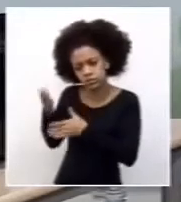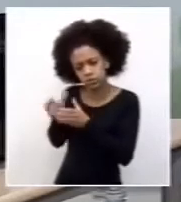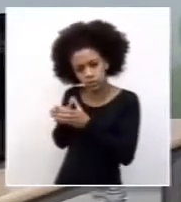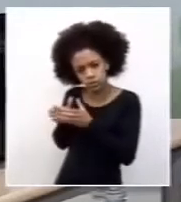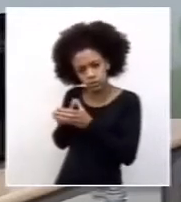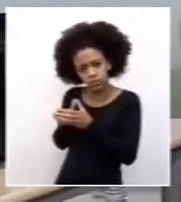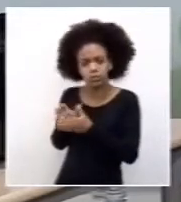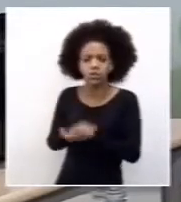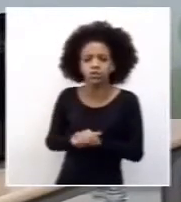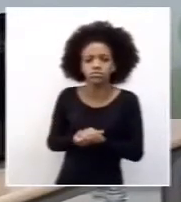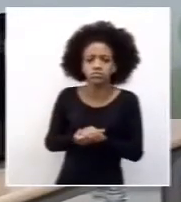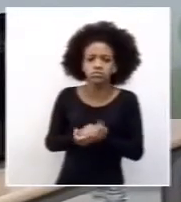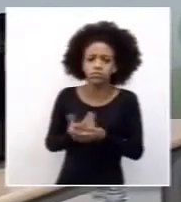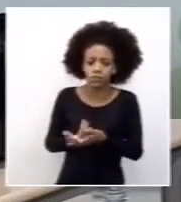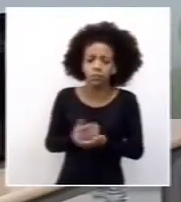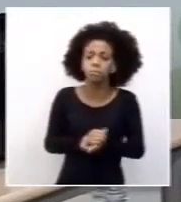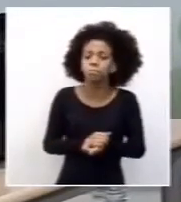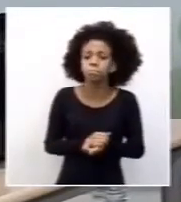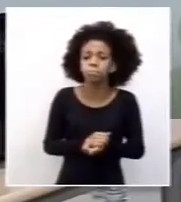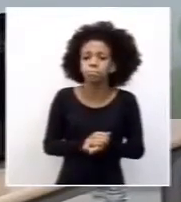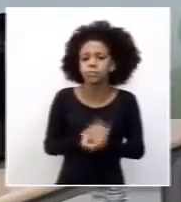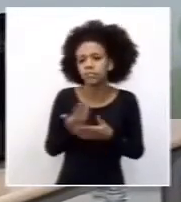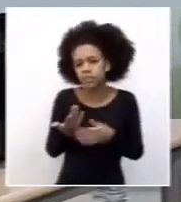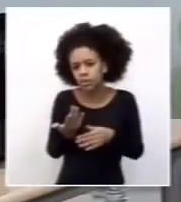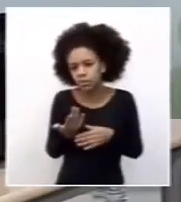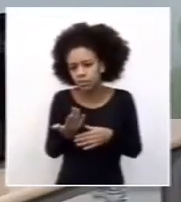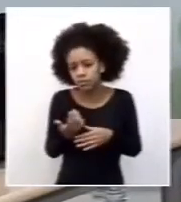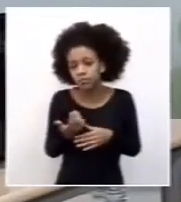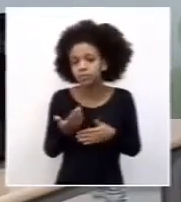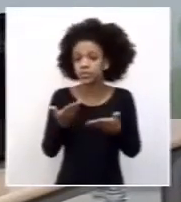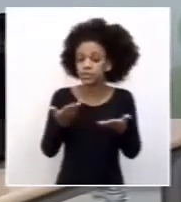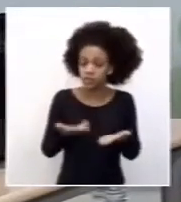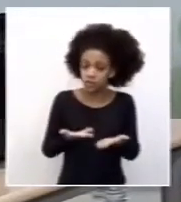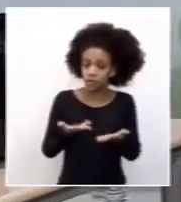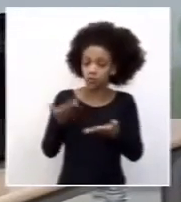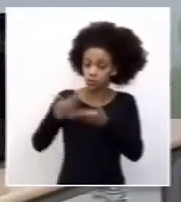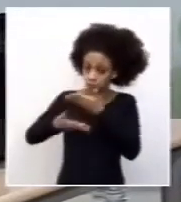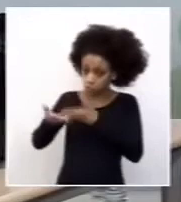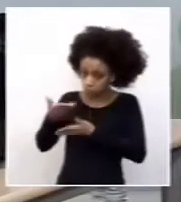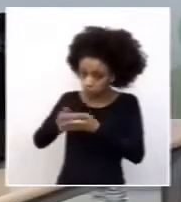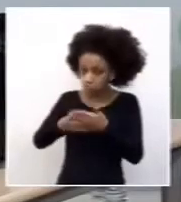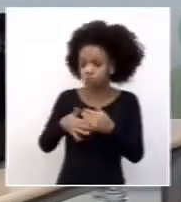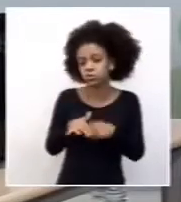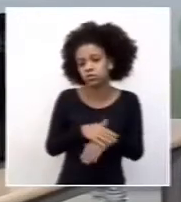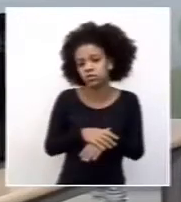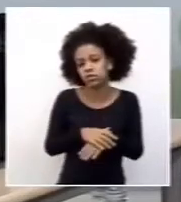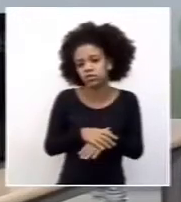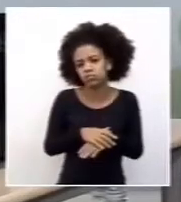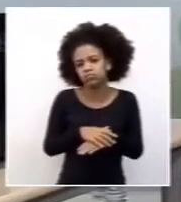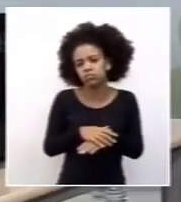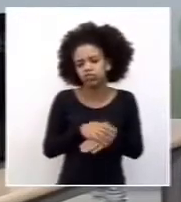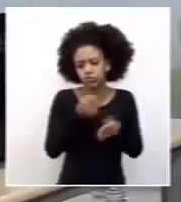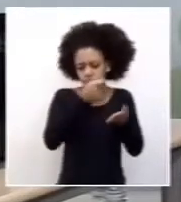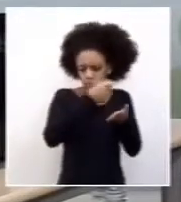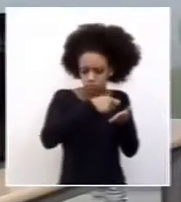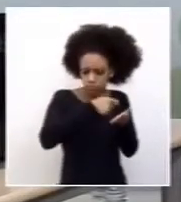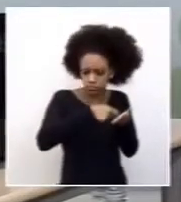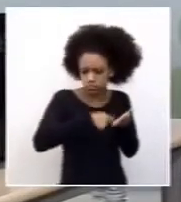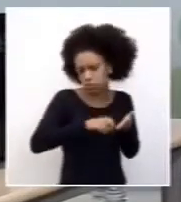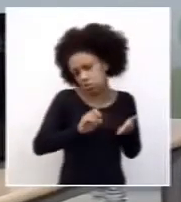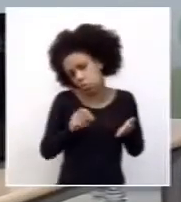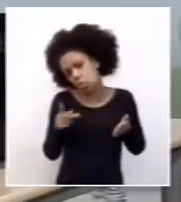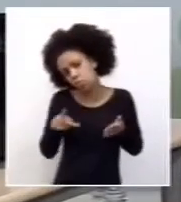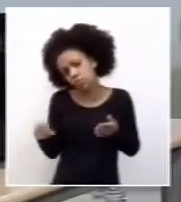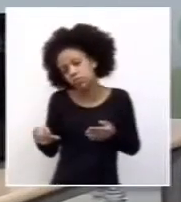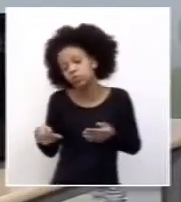da perspectiva utilizando o chat. Tá? Então, diante dessas considerações sobre a revisitar, né, ou aquele professor que está pela